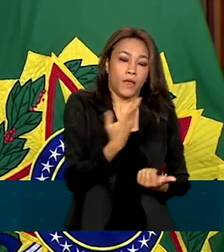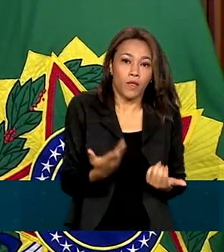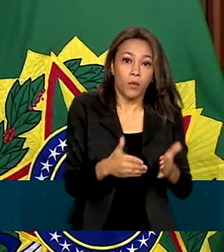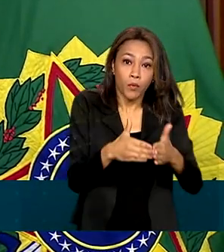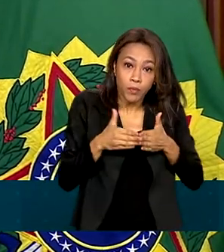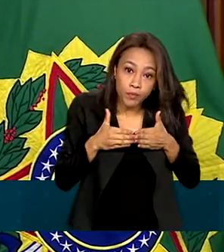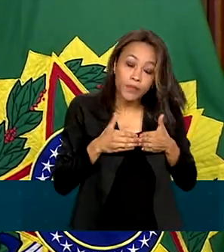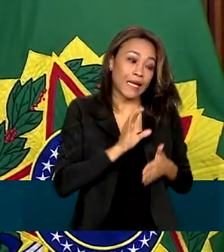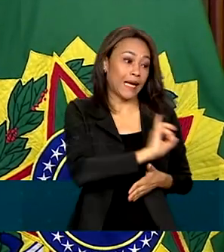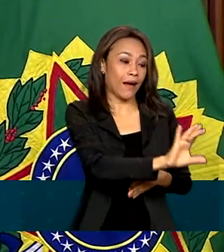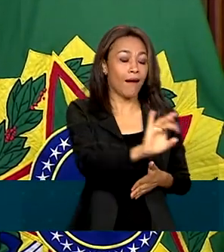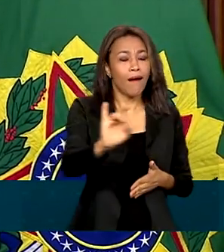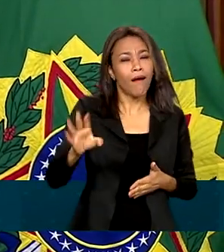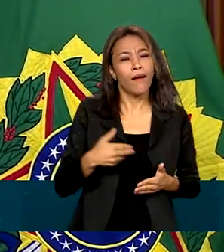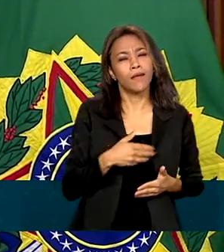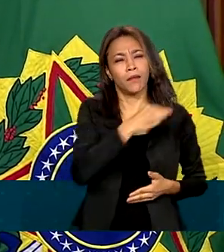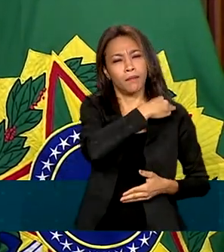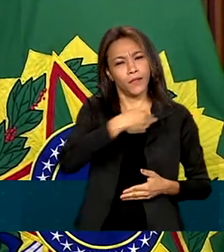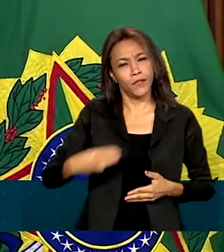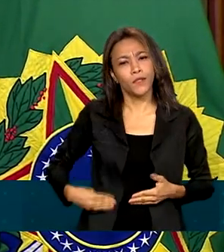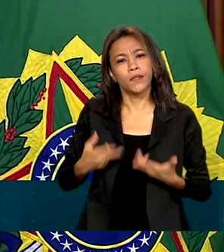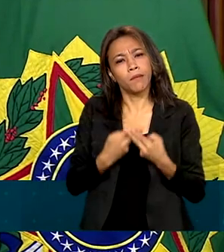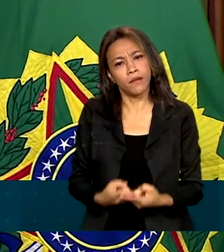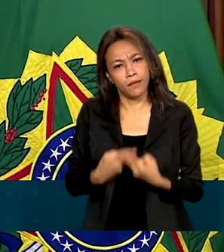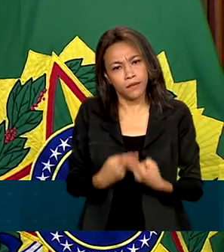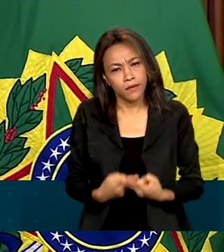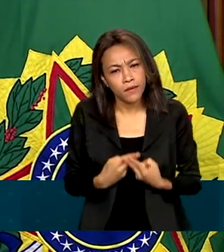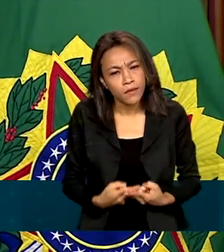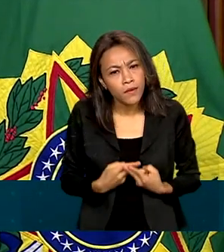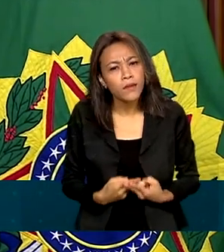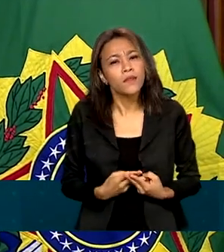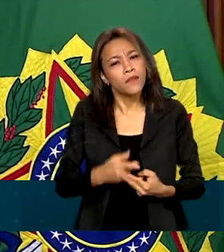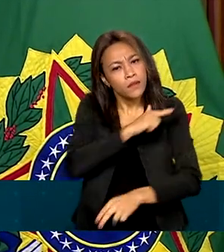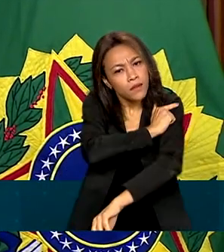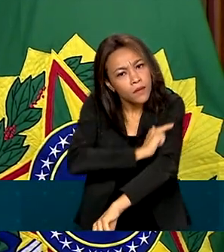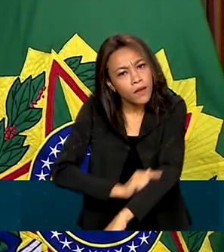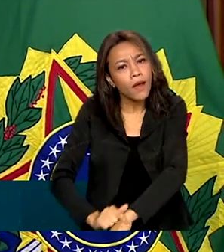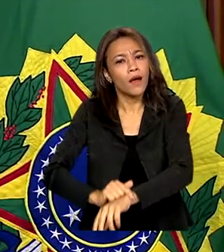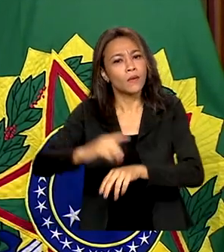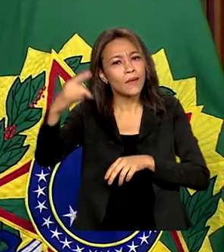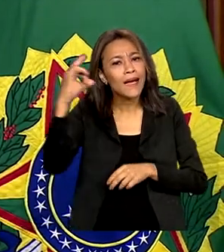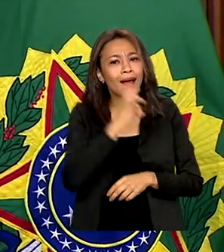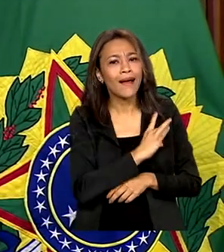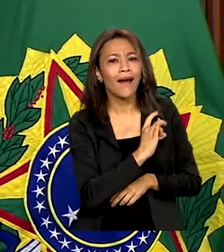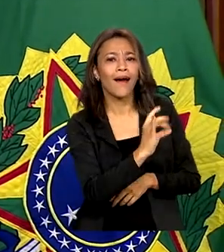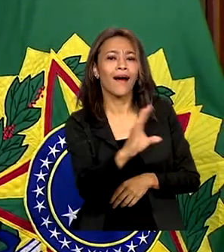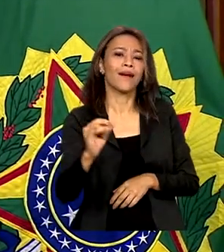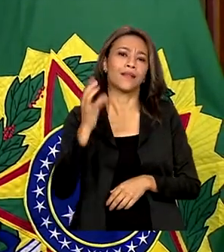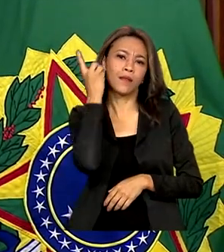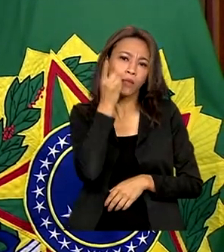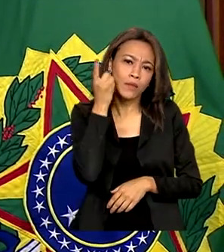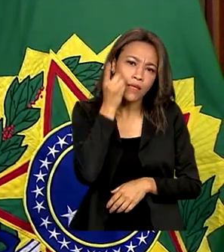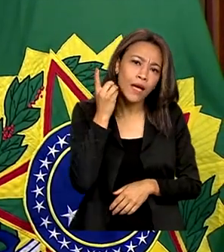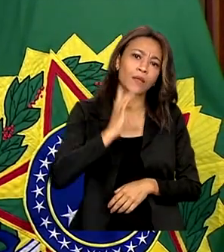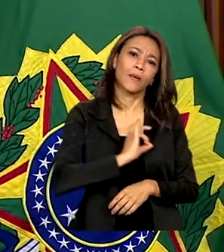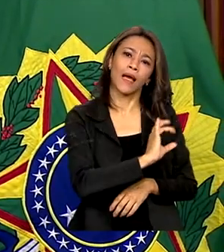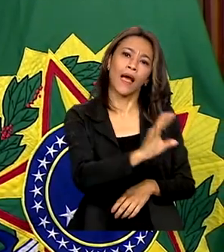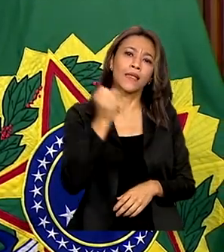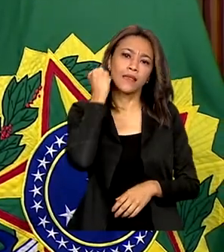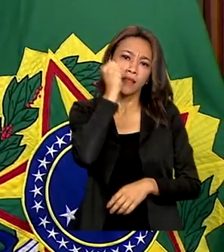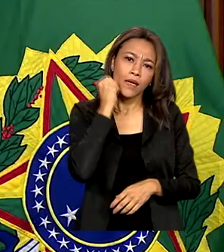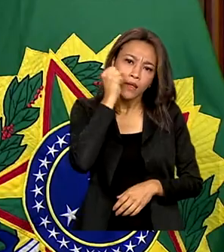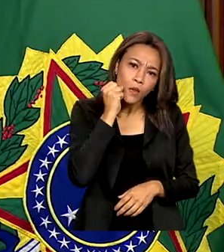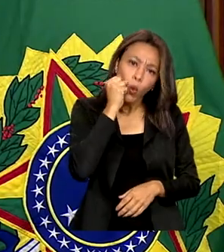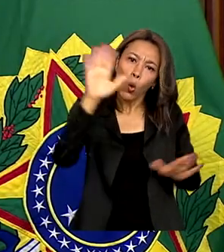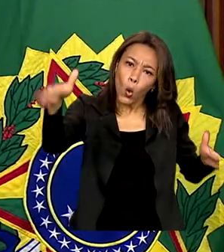que ter a paciência e a grandeza de ter atender bem cada Deputado cada Deputado cada Senador ou cada